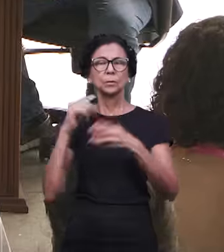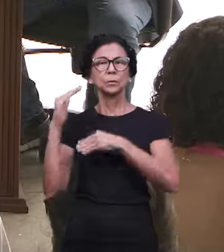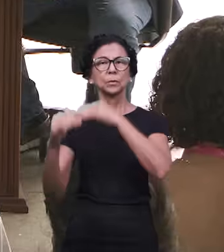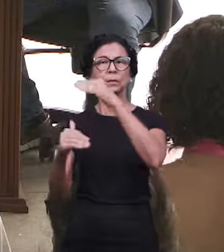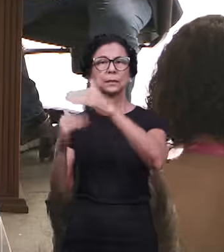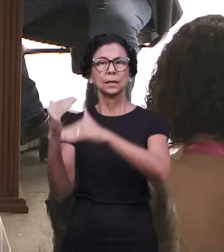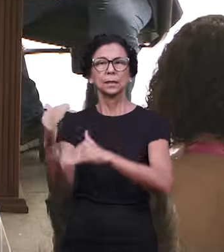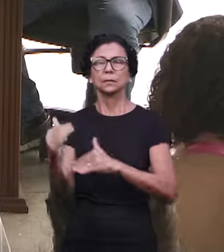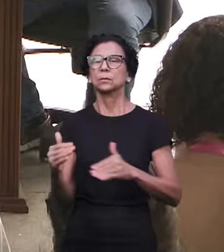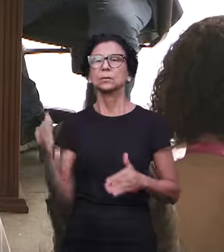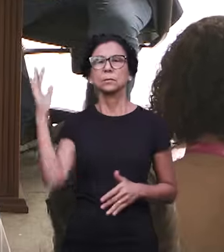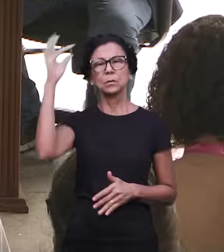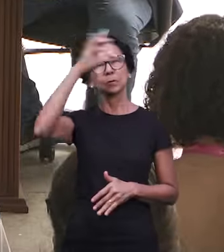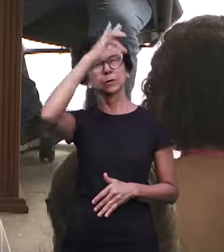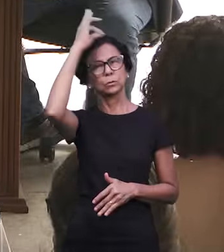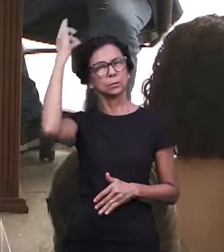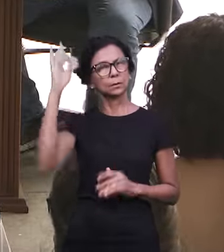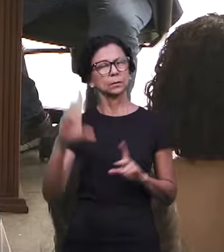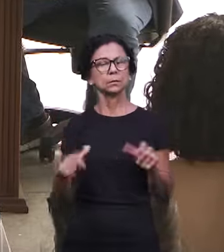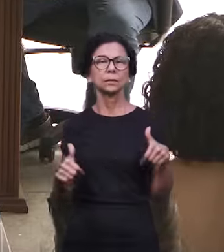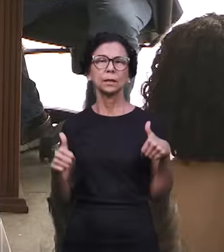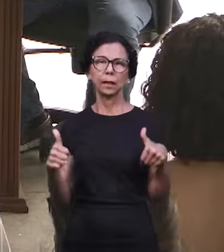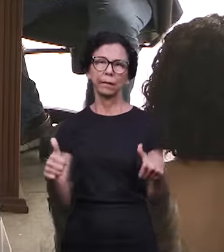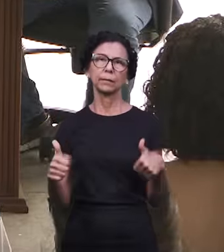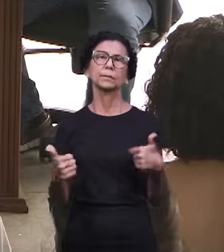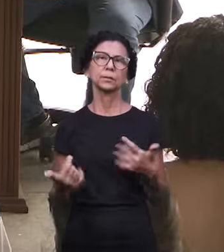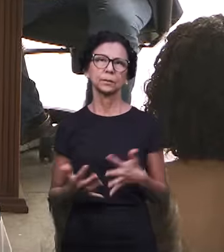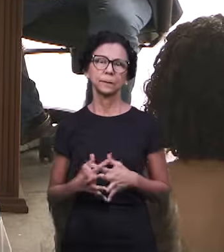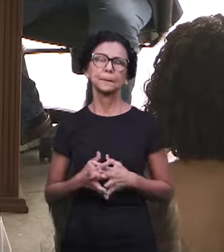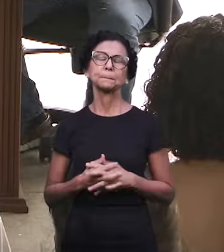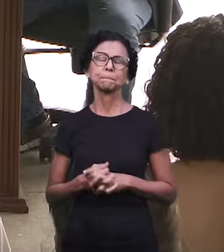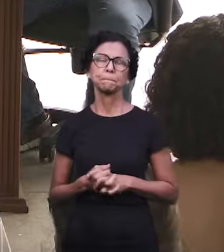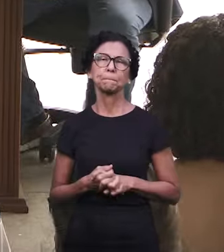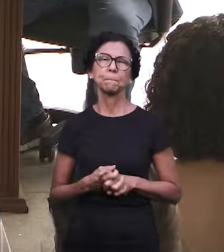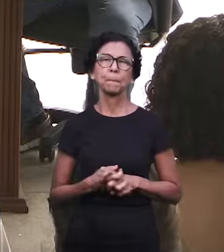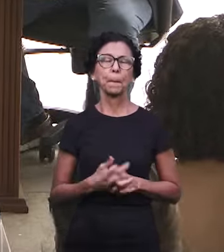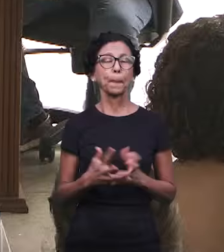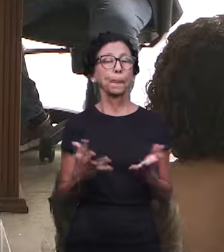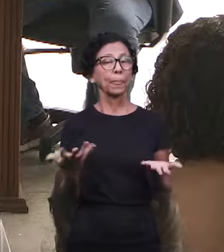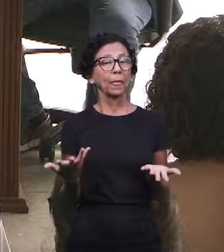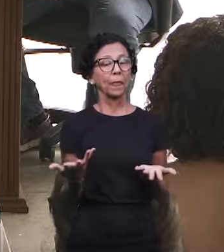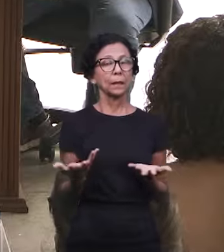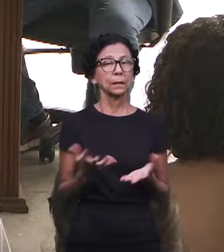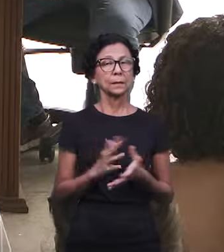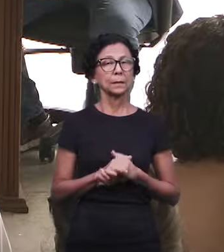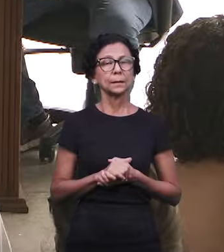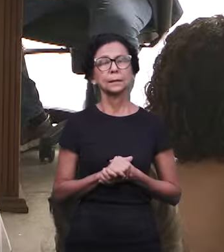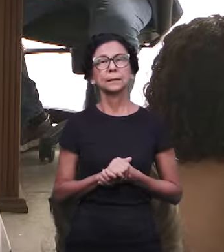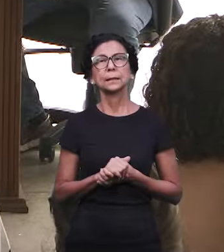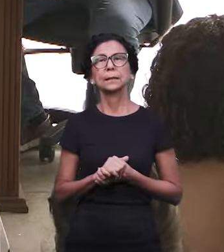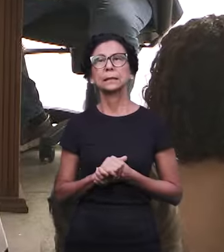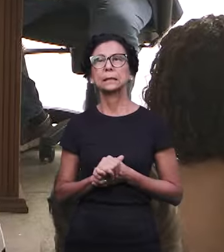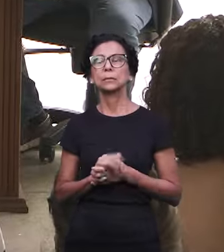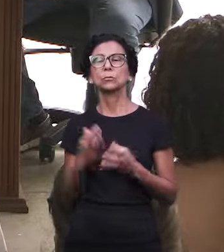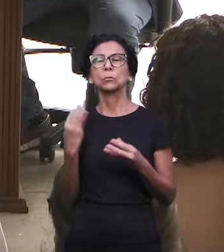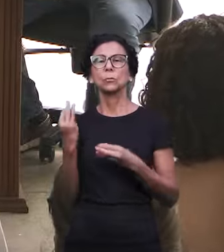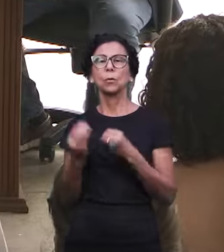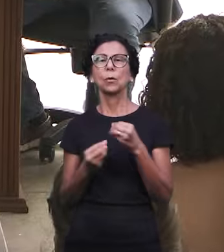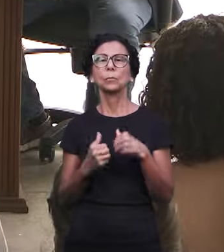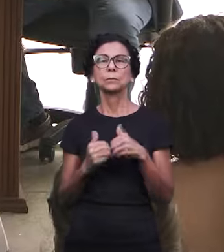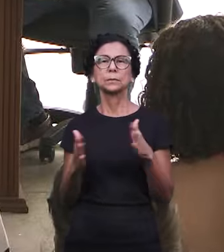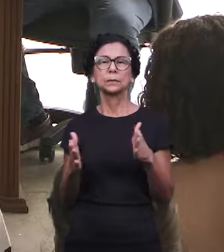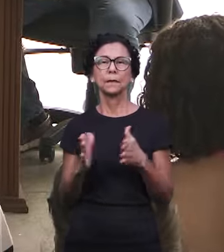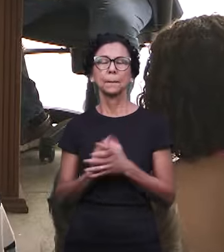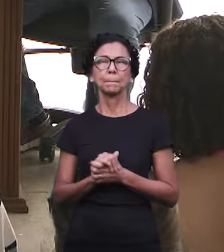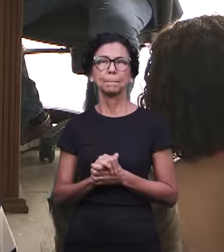operação do Espírito Santo, né? Nesse processo que ocorrem os problemas que nós vamos mencionar nesse versículo aqui agora, que é exatamente a intervenção nesse processo.